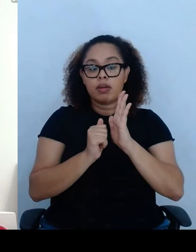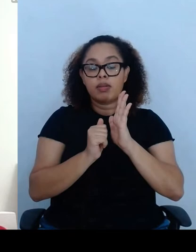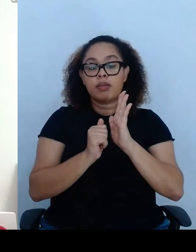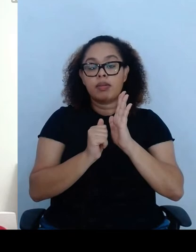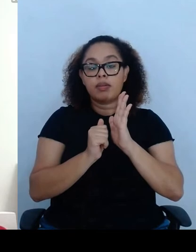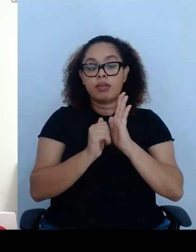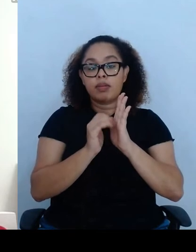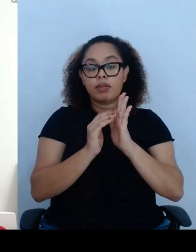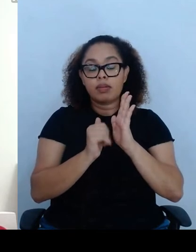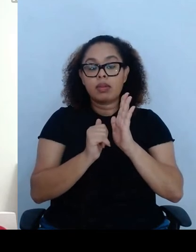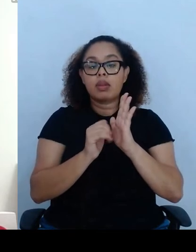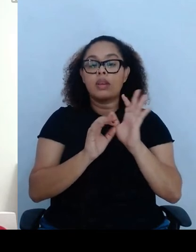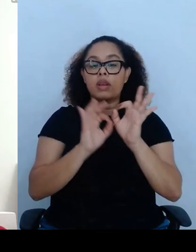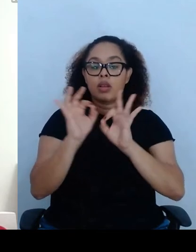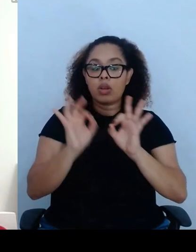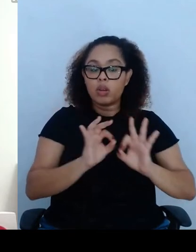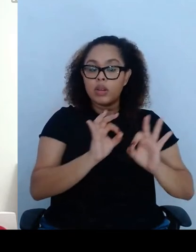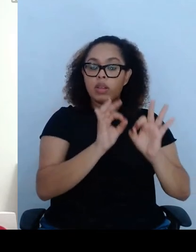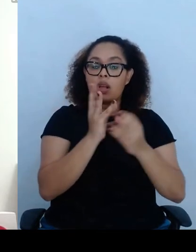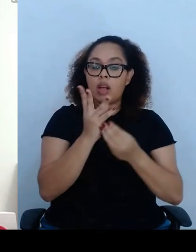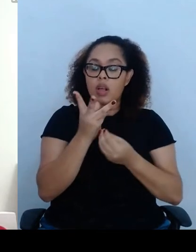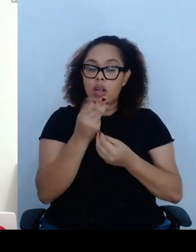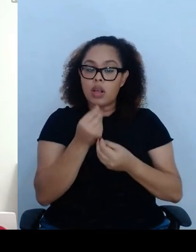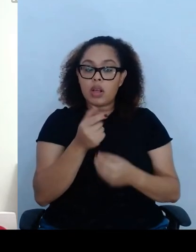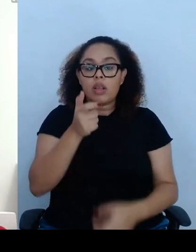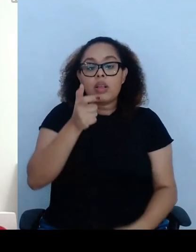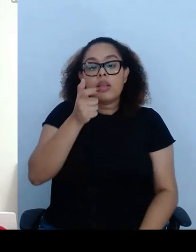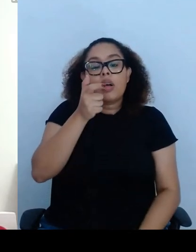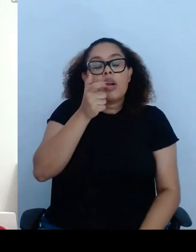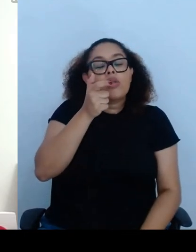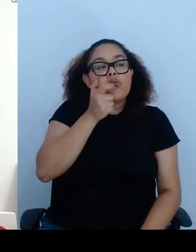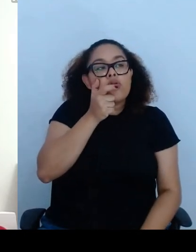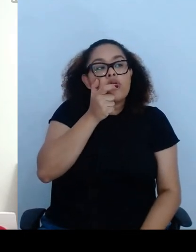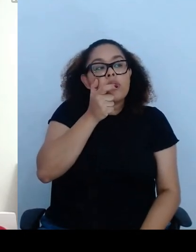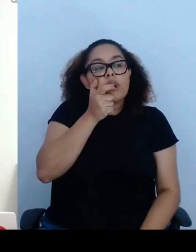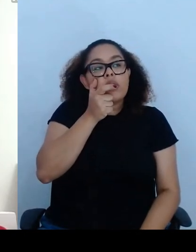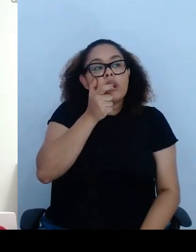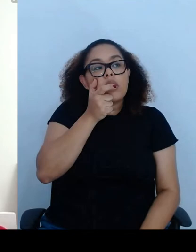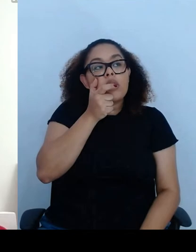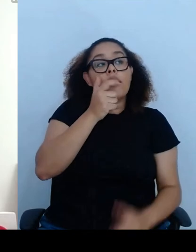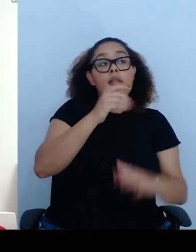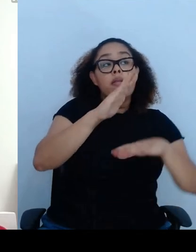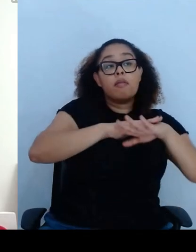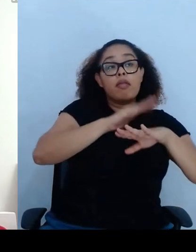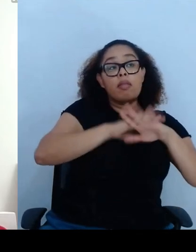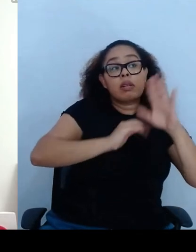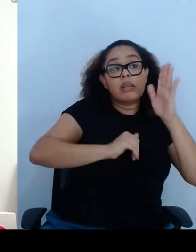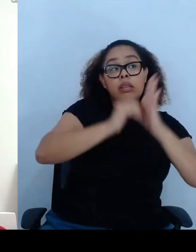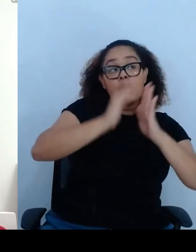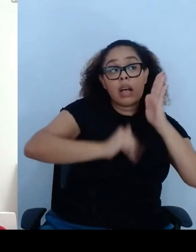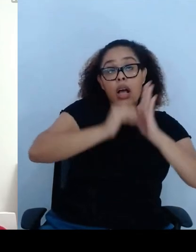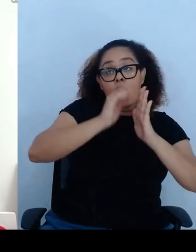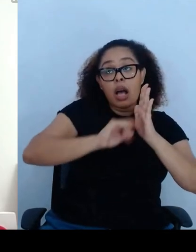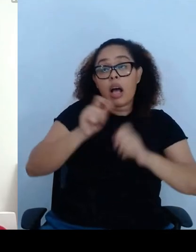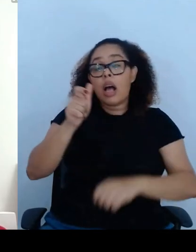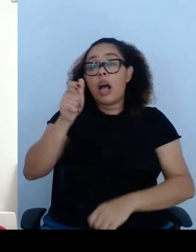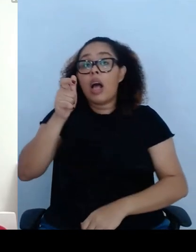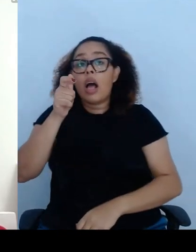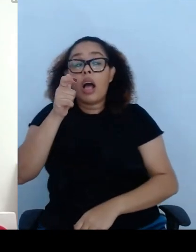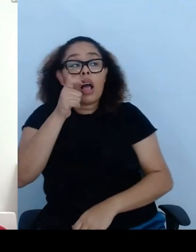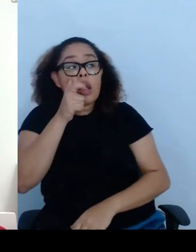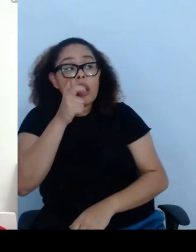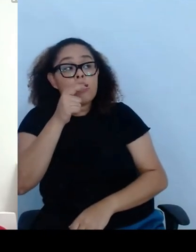fazer essas obras e admirar essas obras são coisas diferentes a relação entre a biografia pessoal e a história social